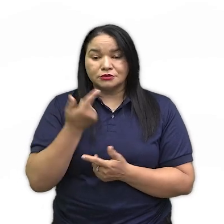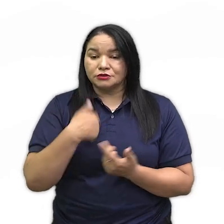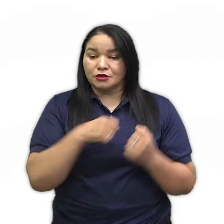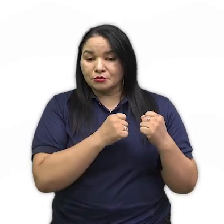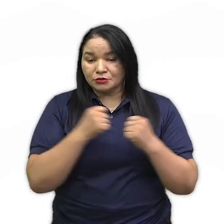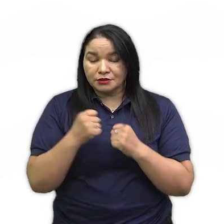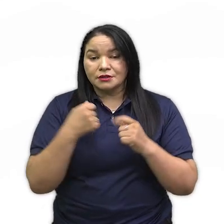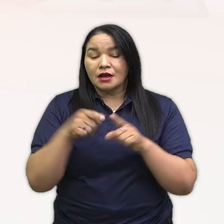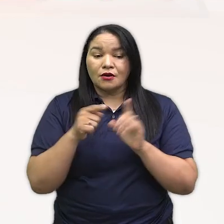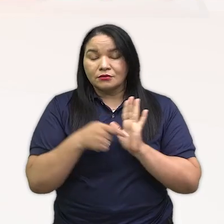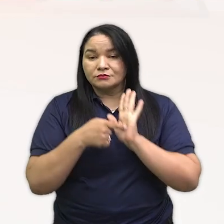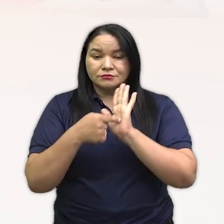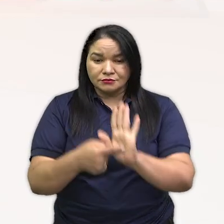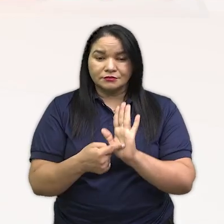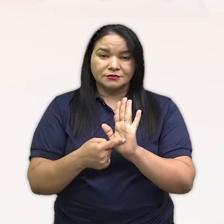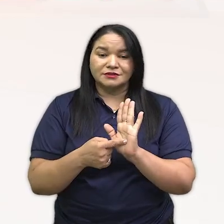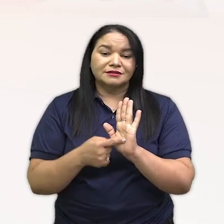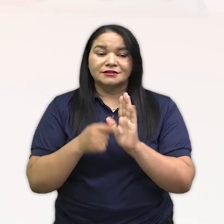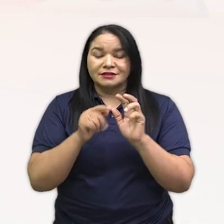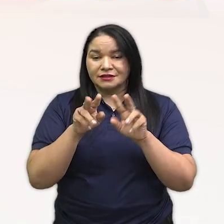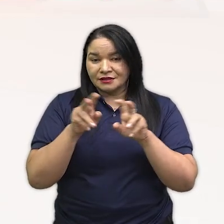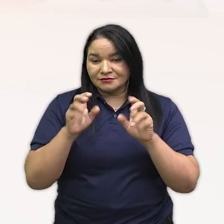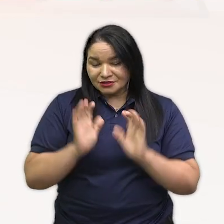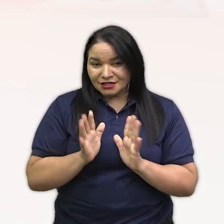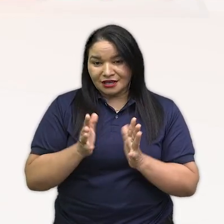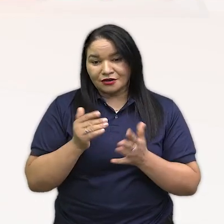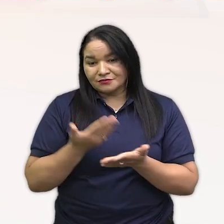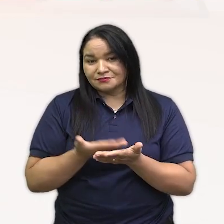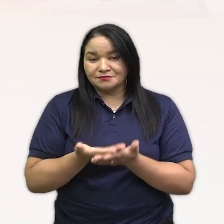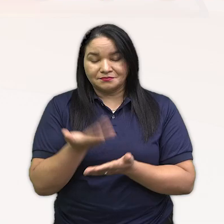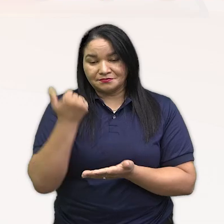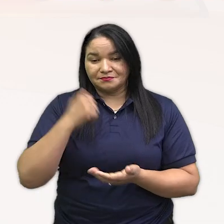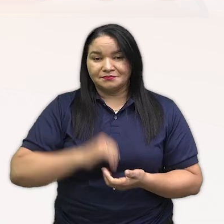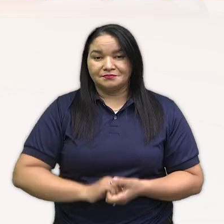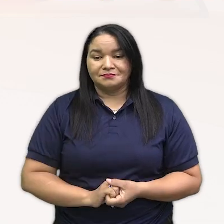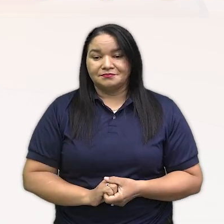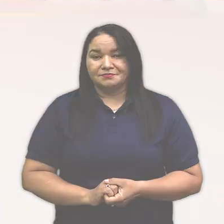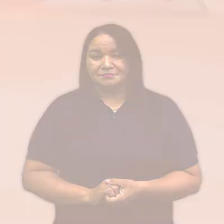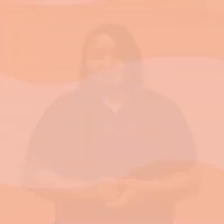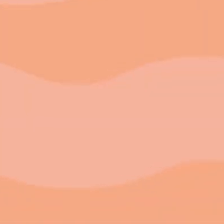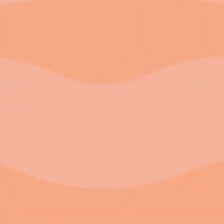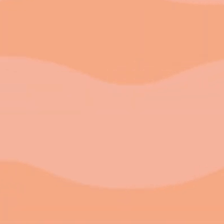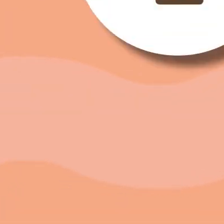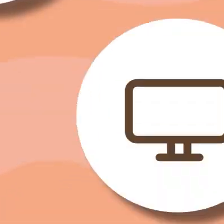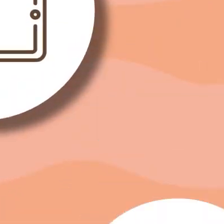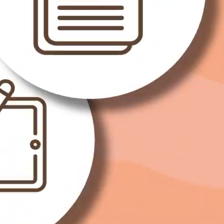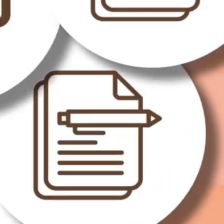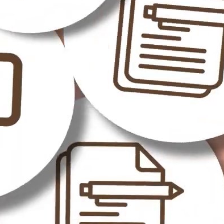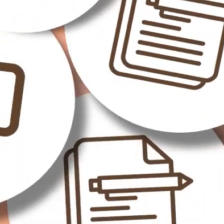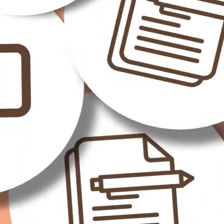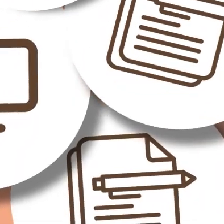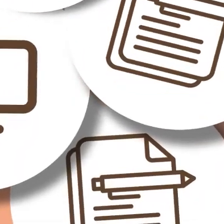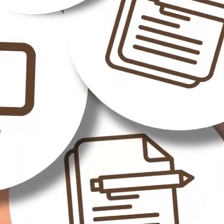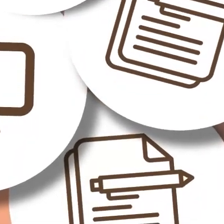poder. Feita a apresentação do objeto de conhecimento, a gente vai dar início à nossa aula.